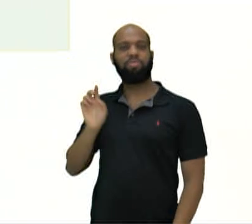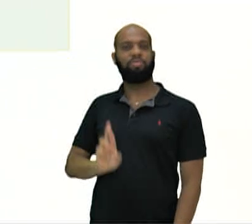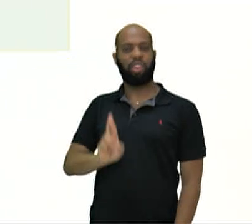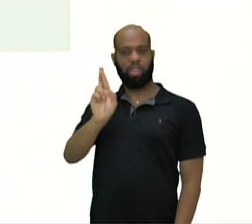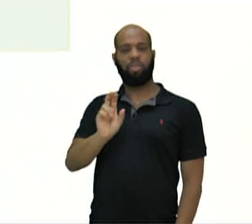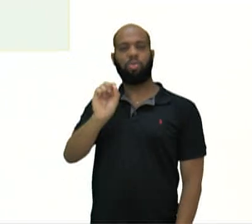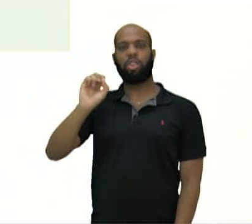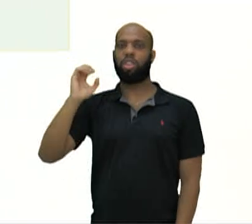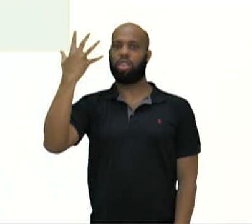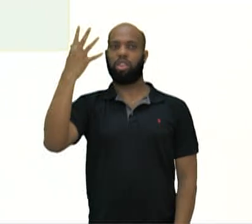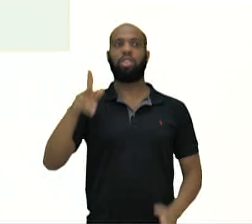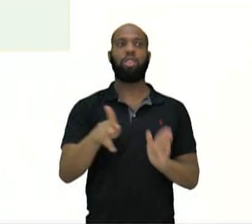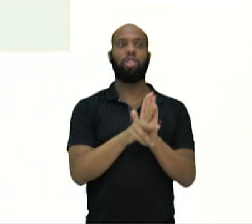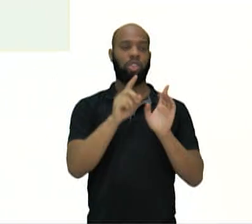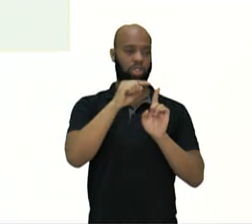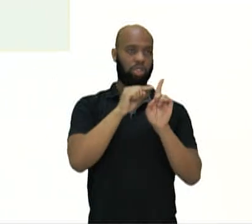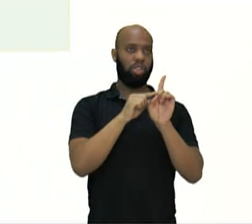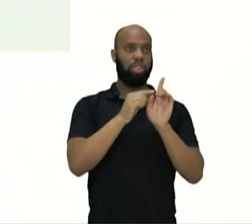o clima do tipo,